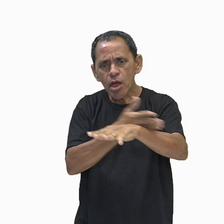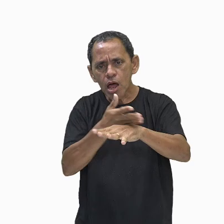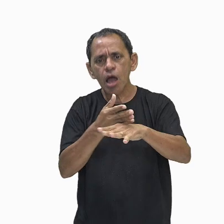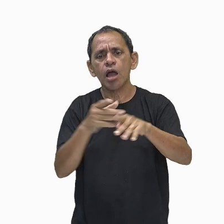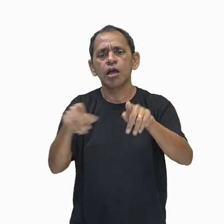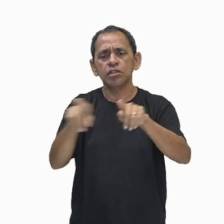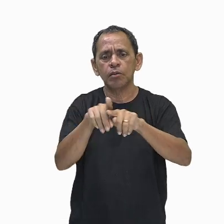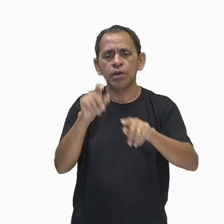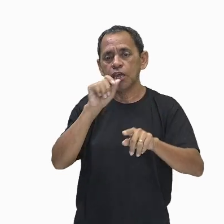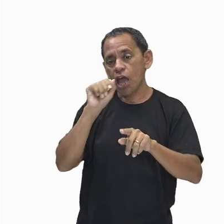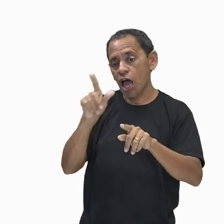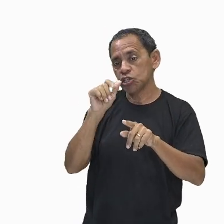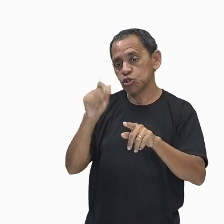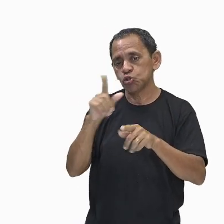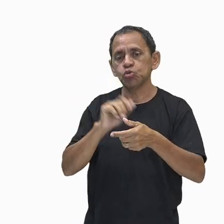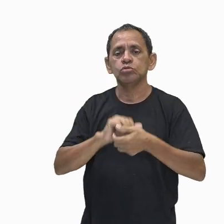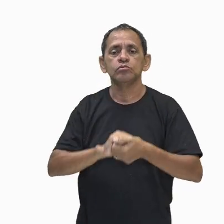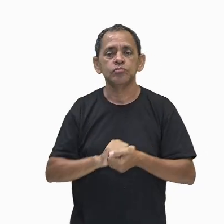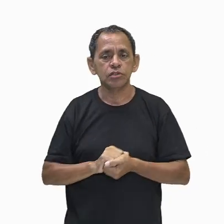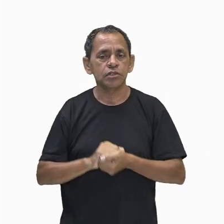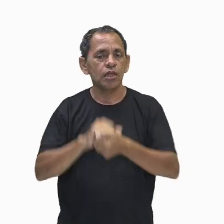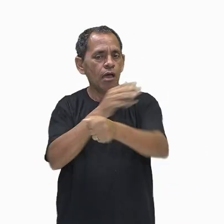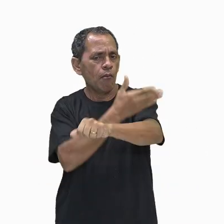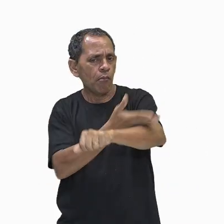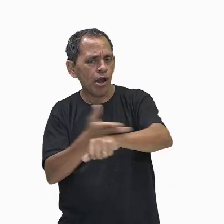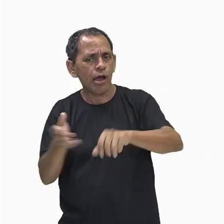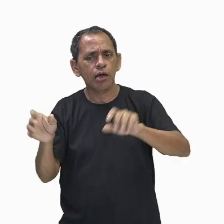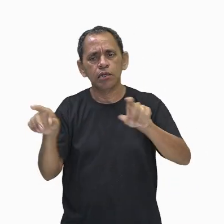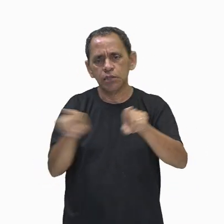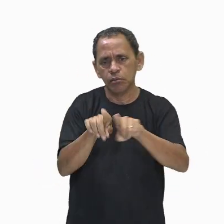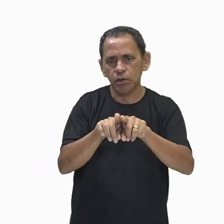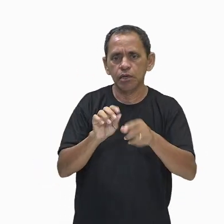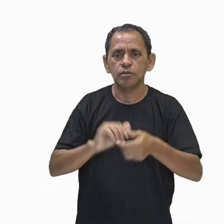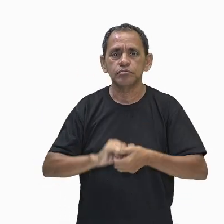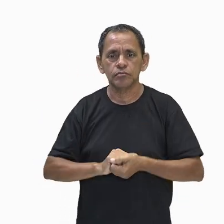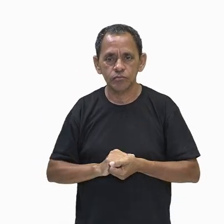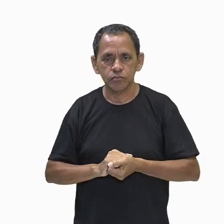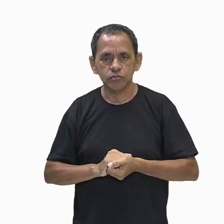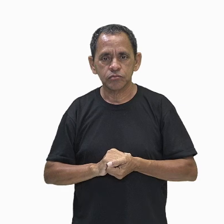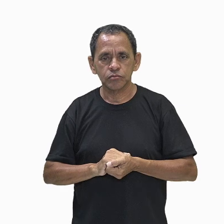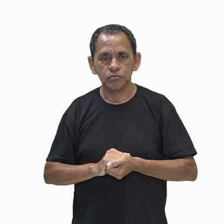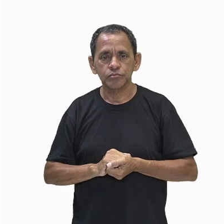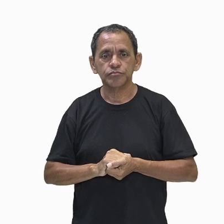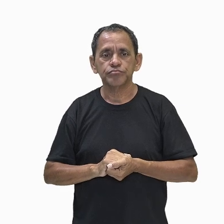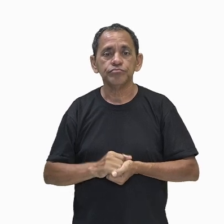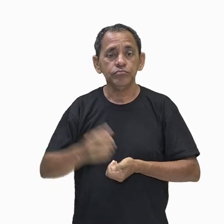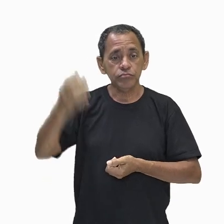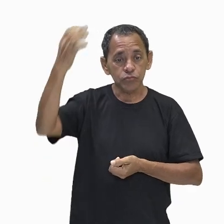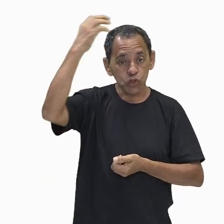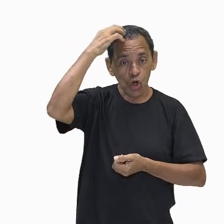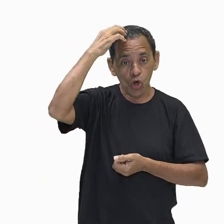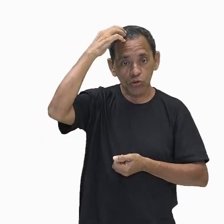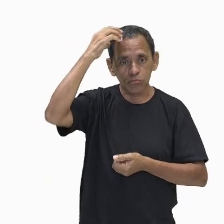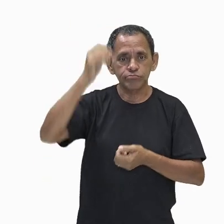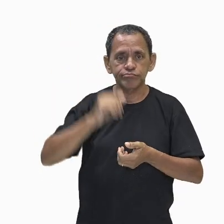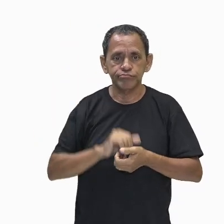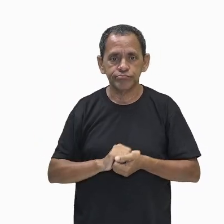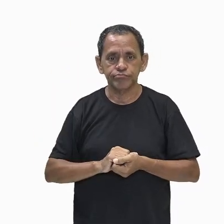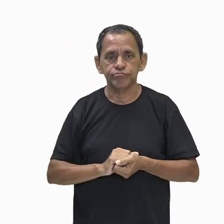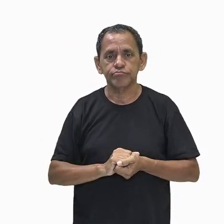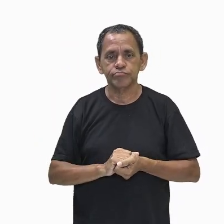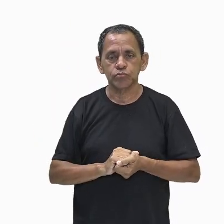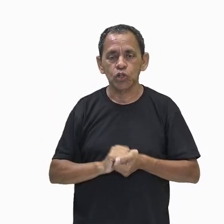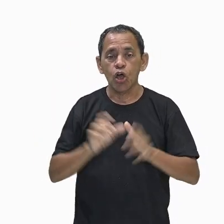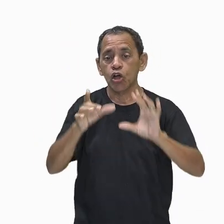Baixo Egito, a coroa branca ligada ao Alto Egito, a coroa, então, né, que é da unificação, que é